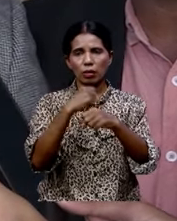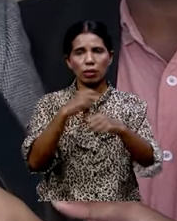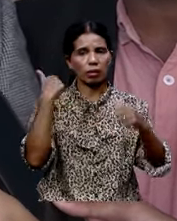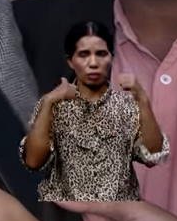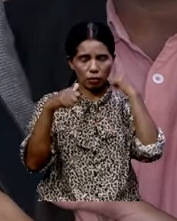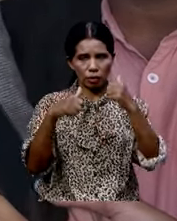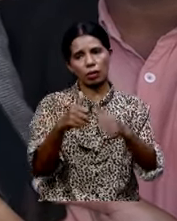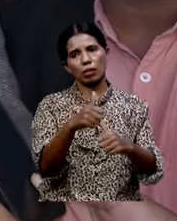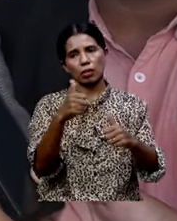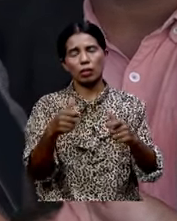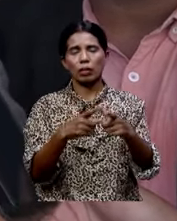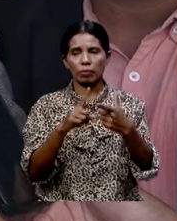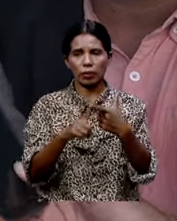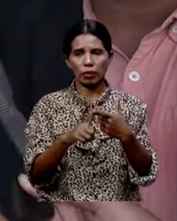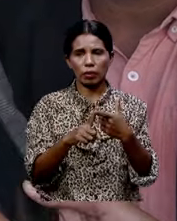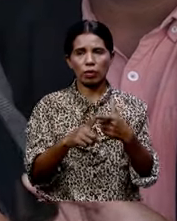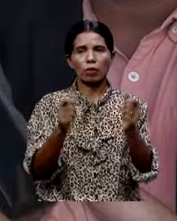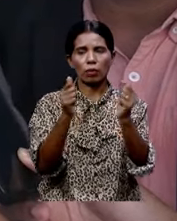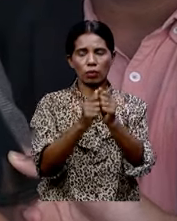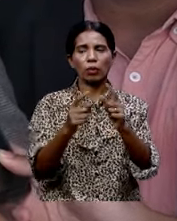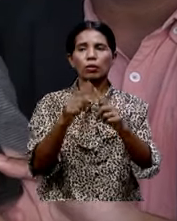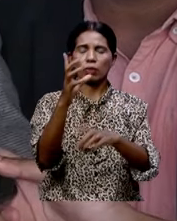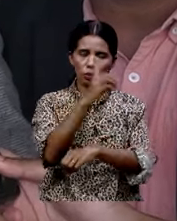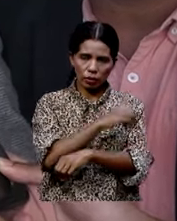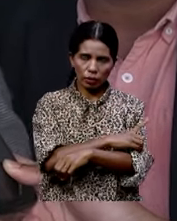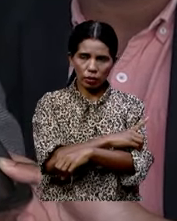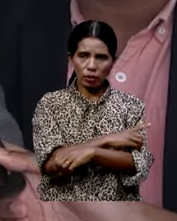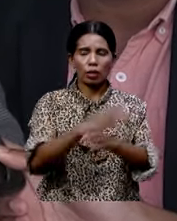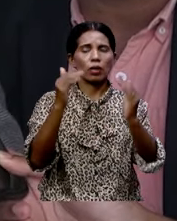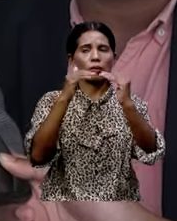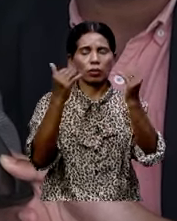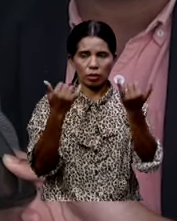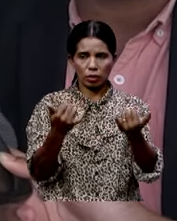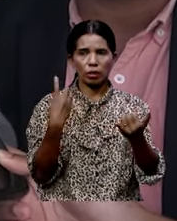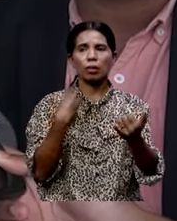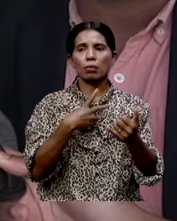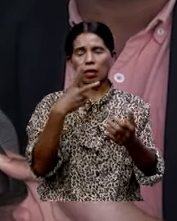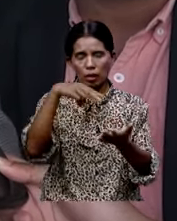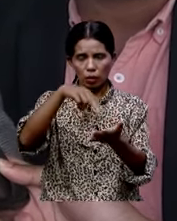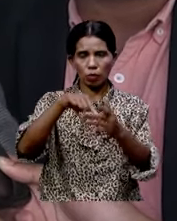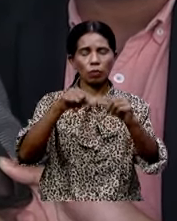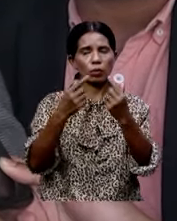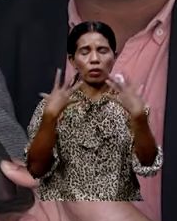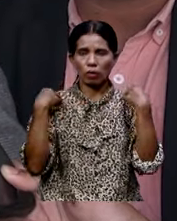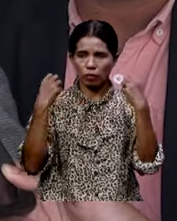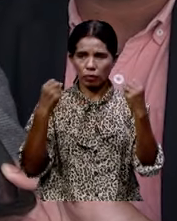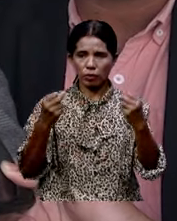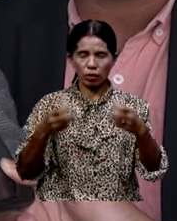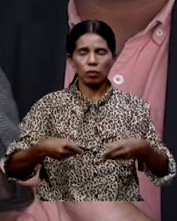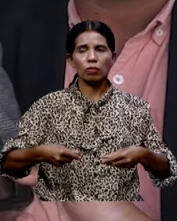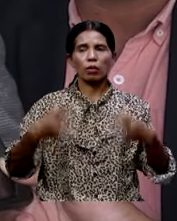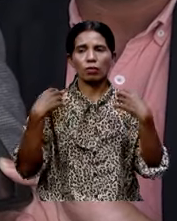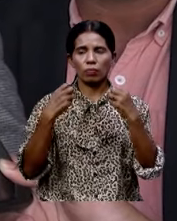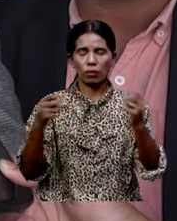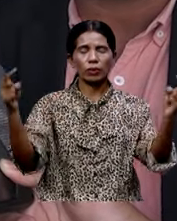a Lona. E Hotan Idohin, reunião doin atu bel hari equipe de Forte Liutan udi fo força